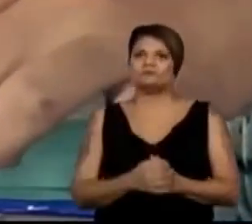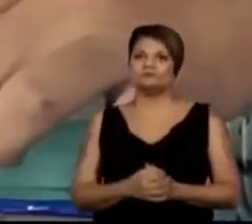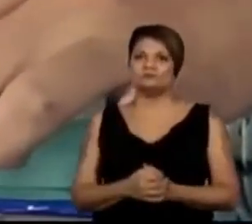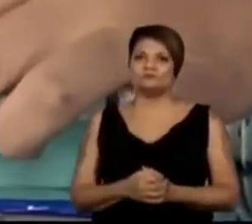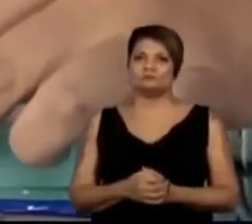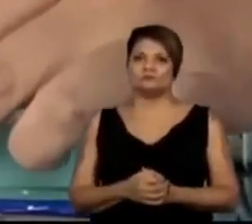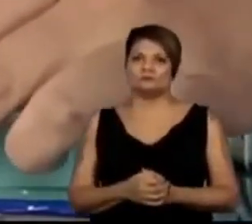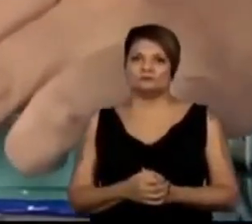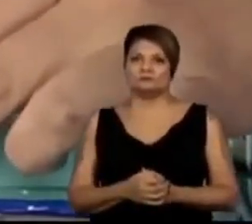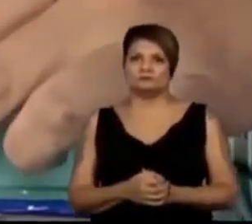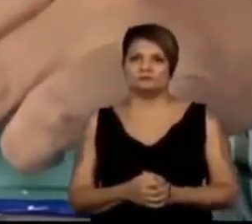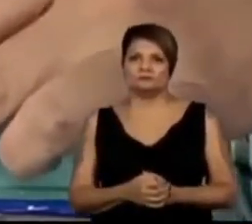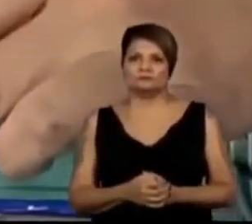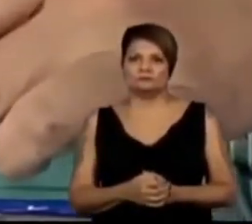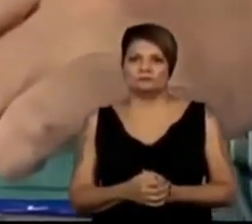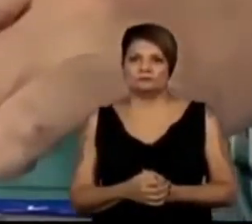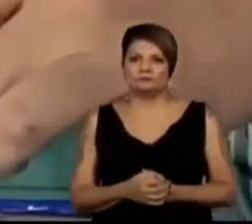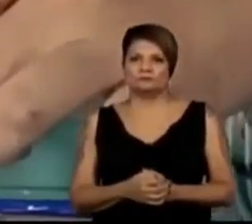lá.